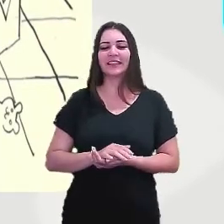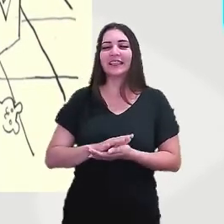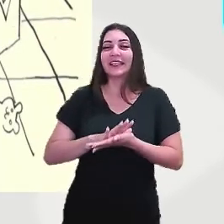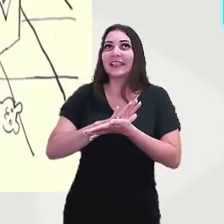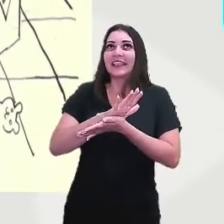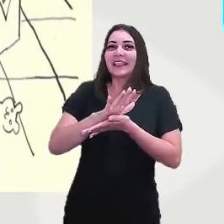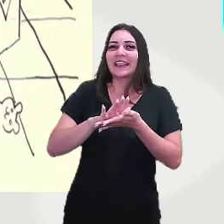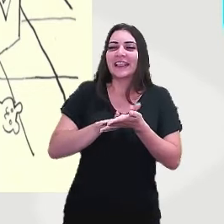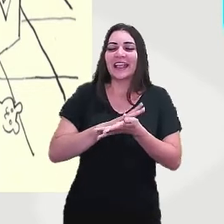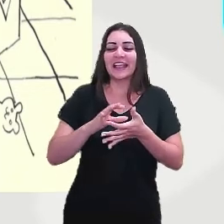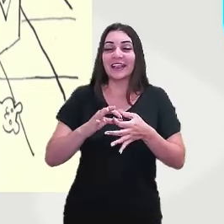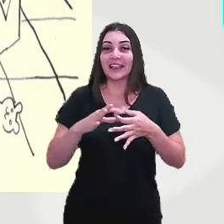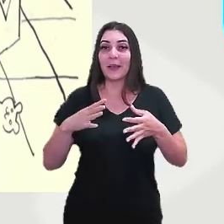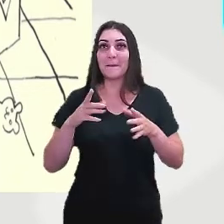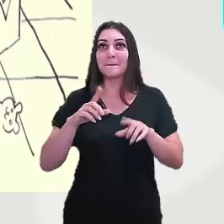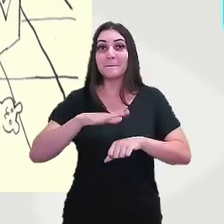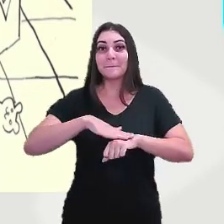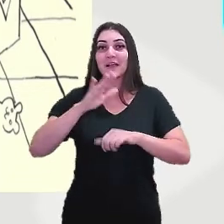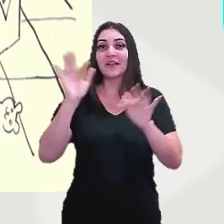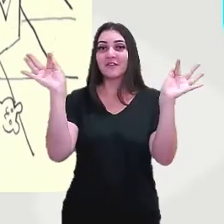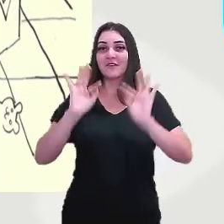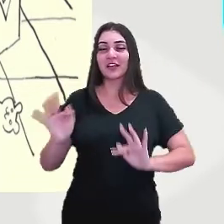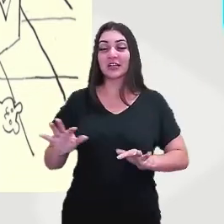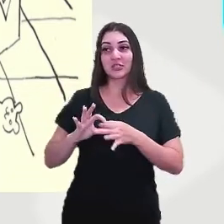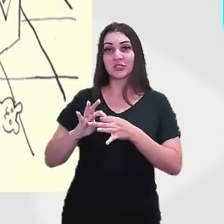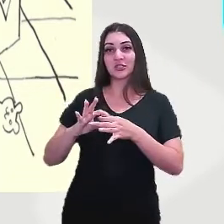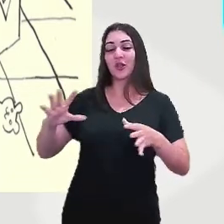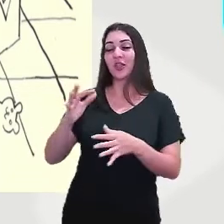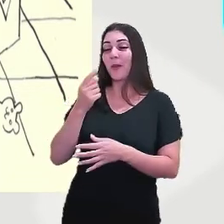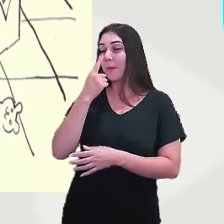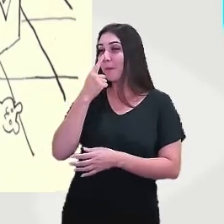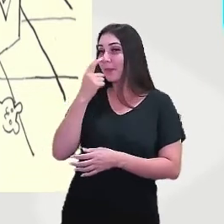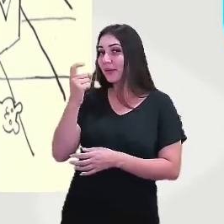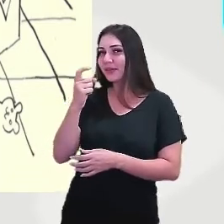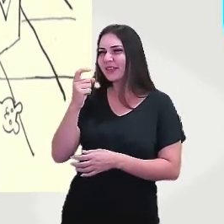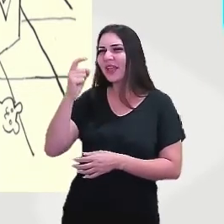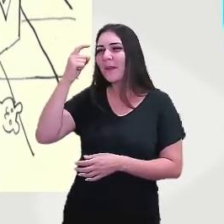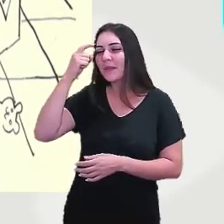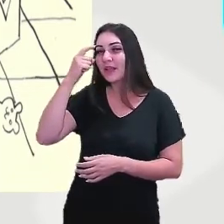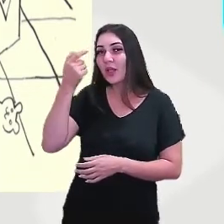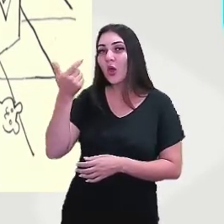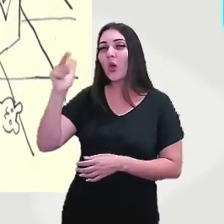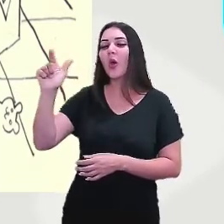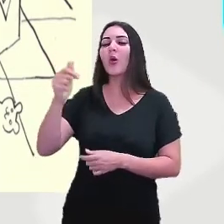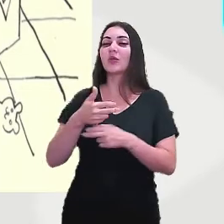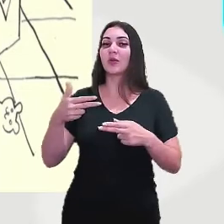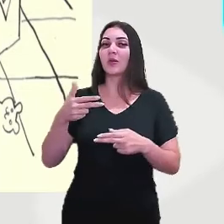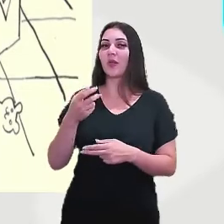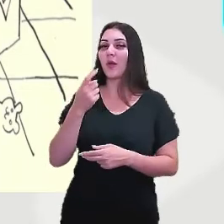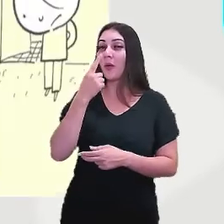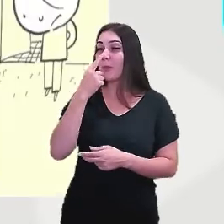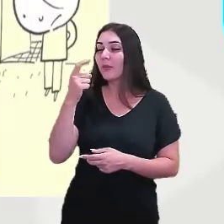mais feliz do que soltar o Pum. Estavam pensando outra coisa, não foi? Mas o Pum é esse cachorrinho,